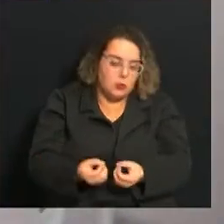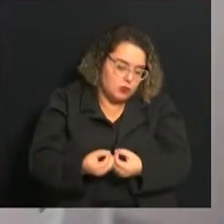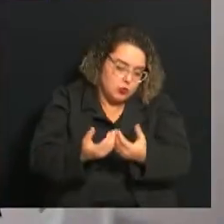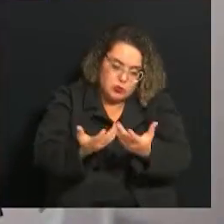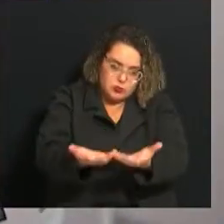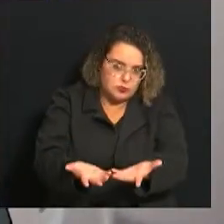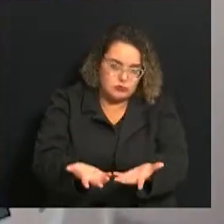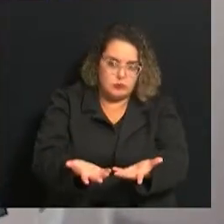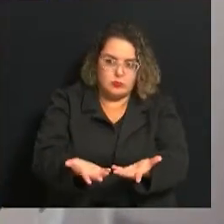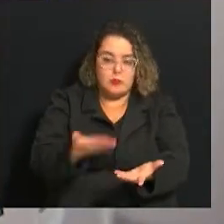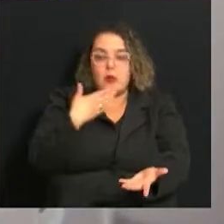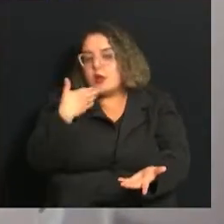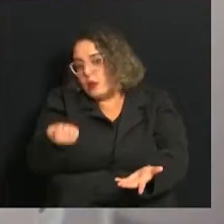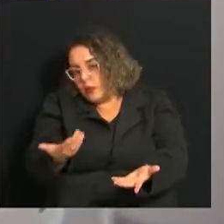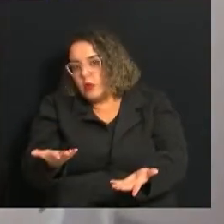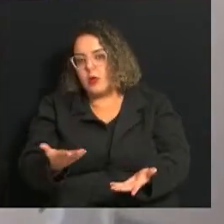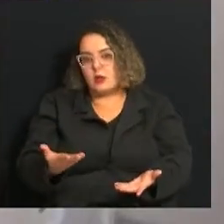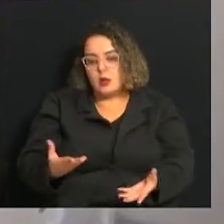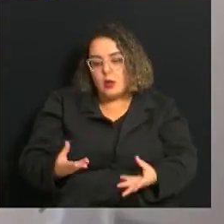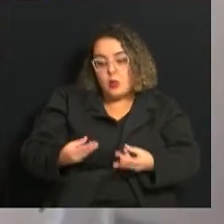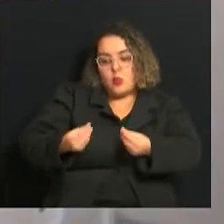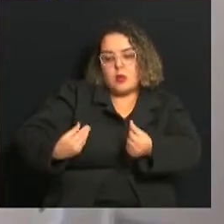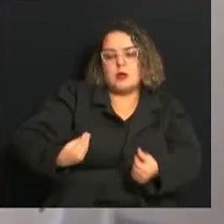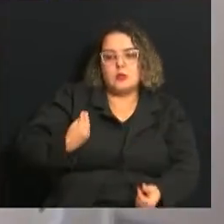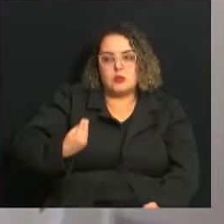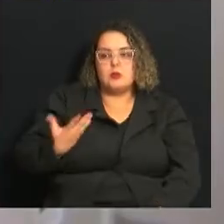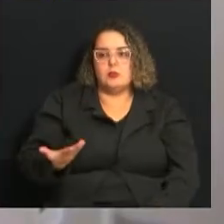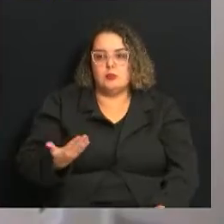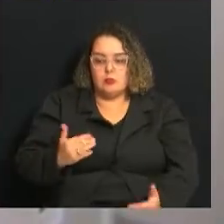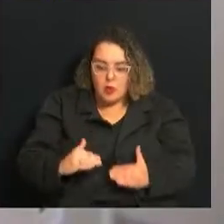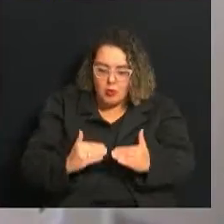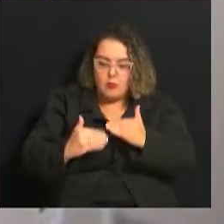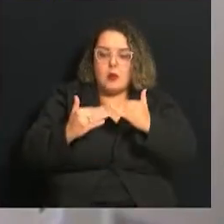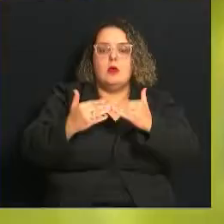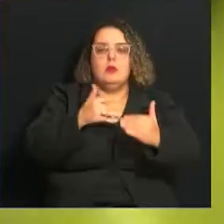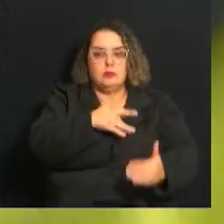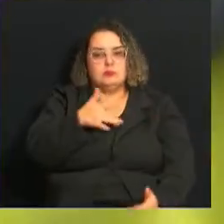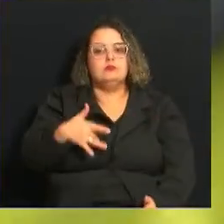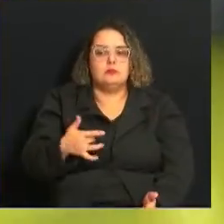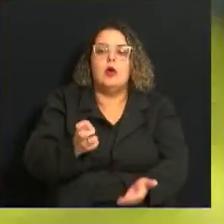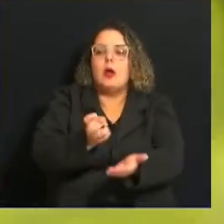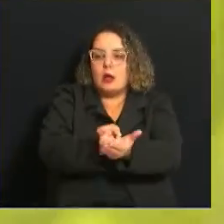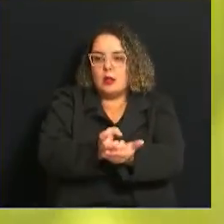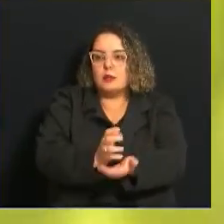né, melhora assim, a qualidade para ele ter uma boa evolução na internação.